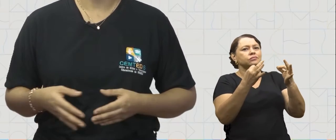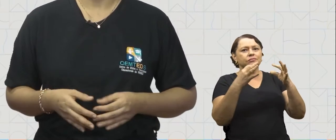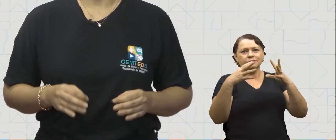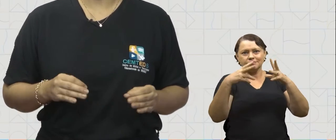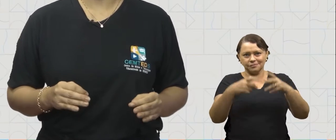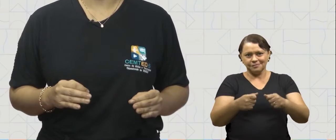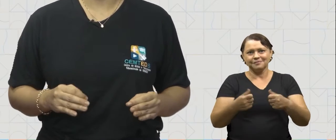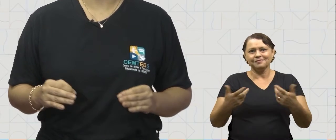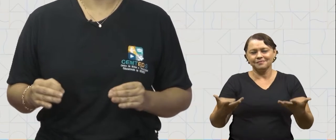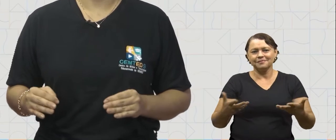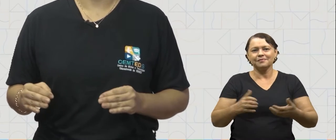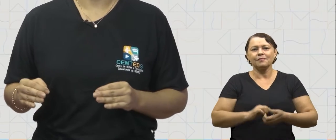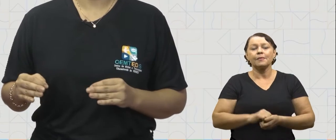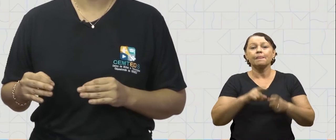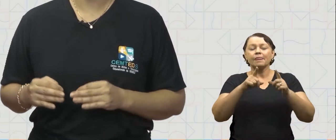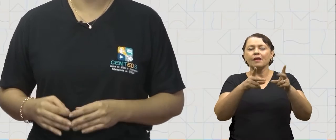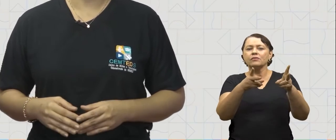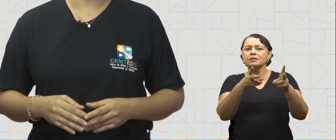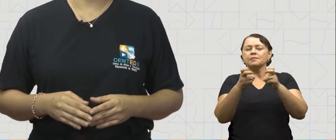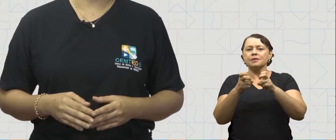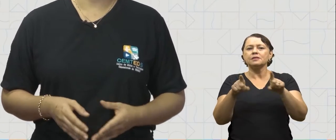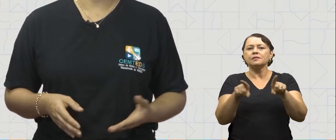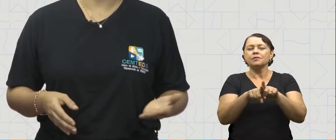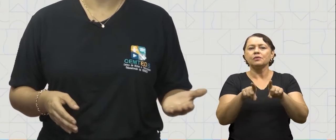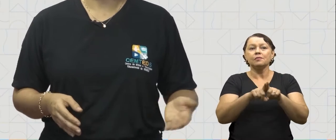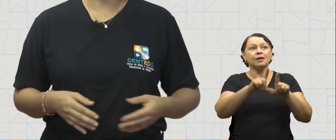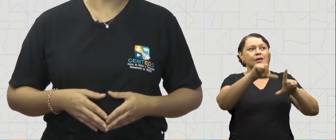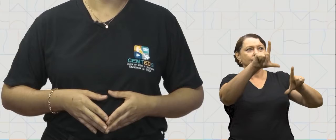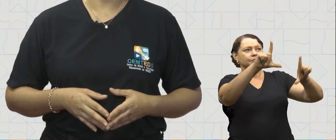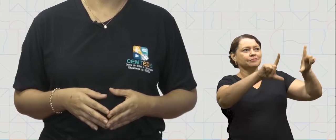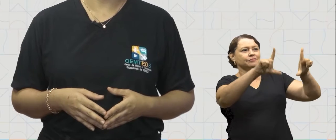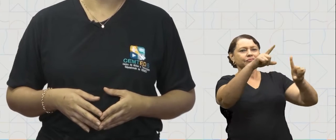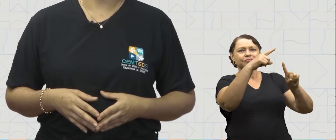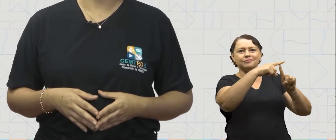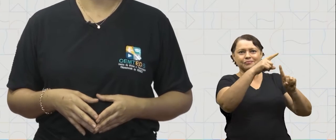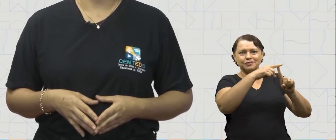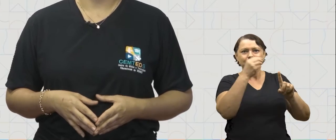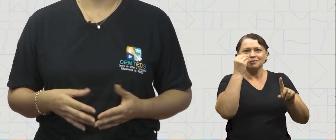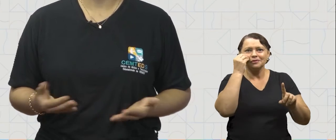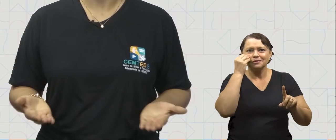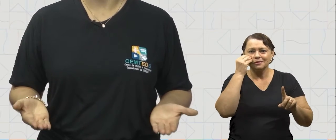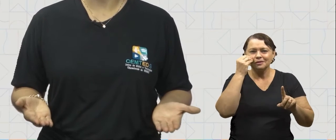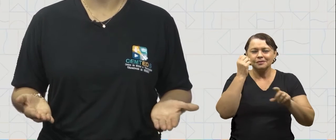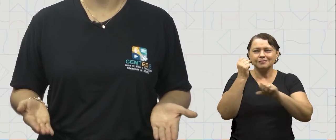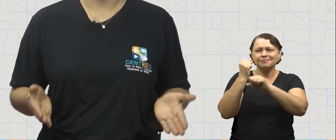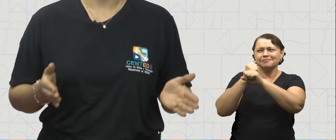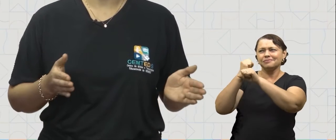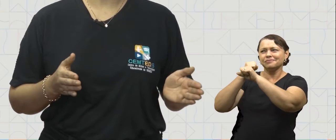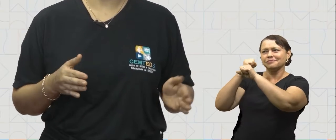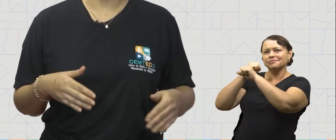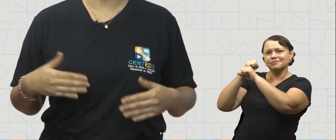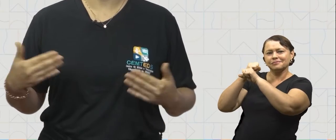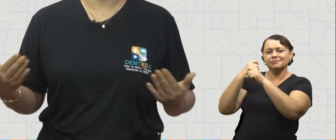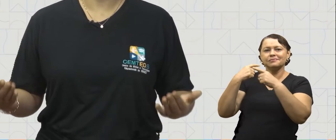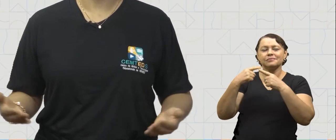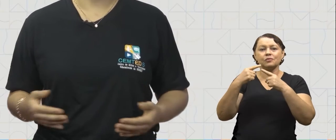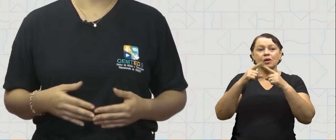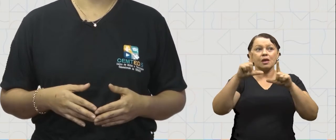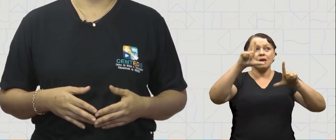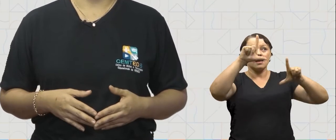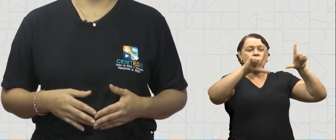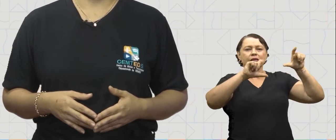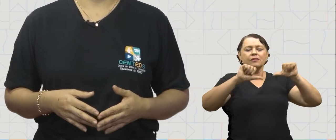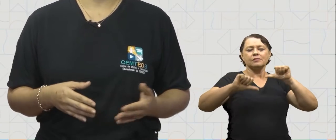acha? Você notou também no tipo de televisão em que apareceu a notícia? A TV sofreu